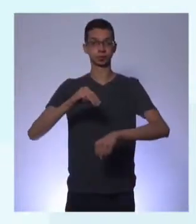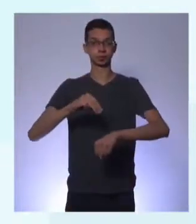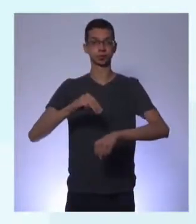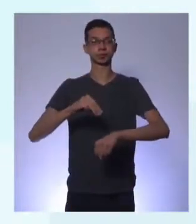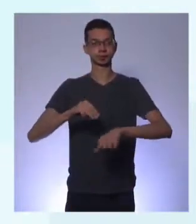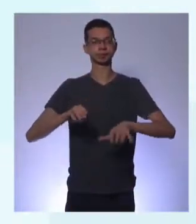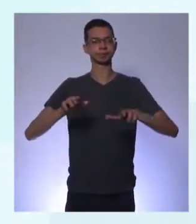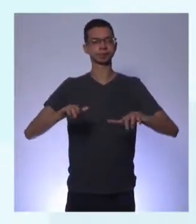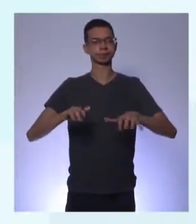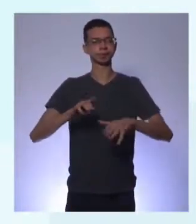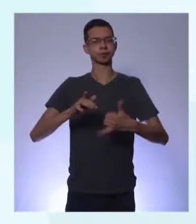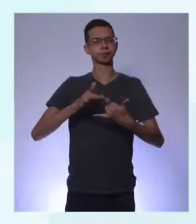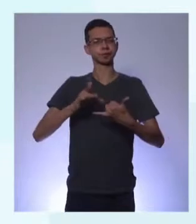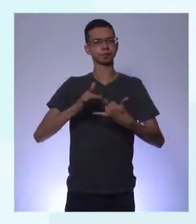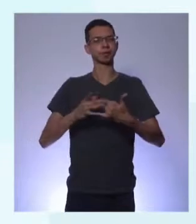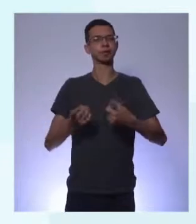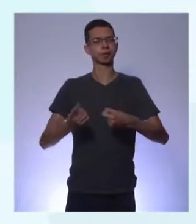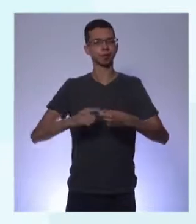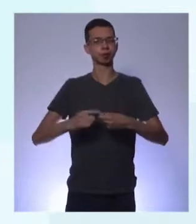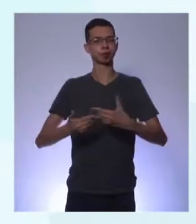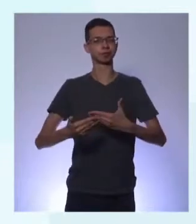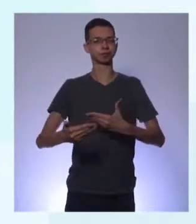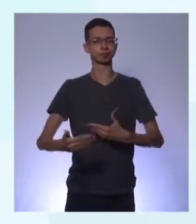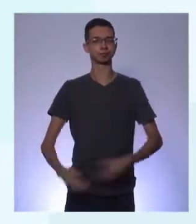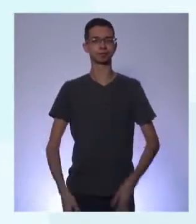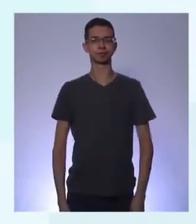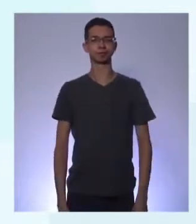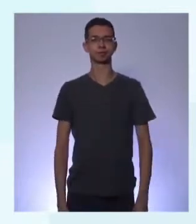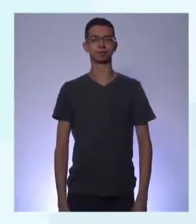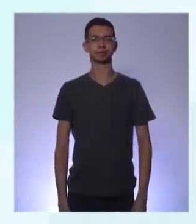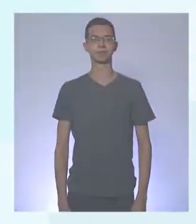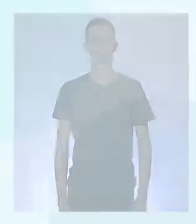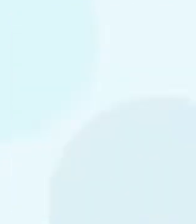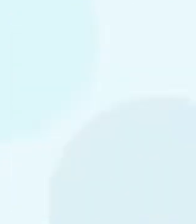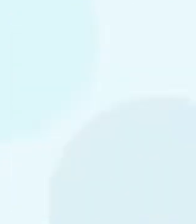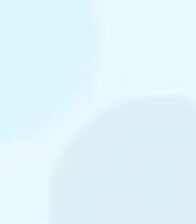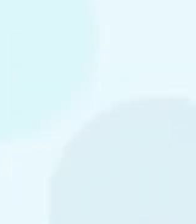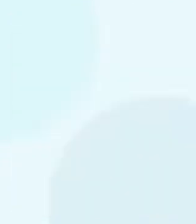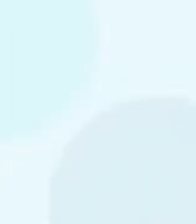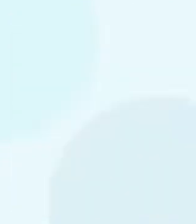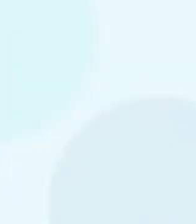no teclado, já voltamos, participe!